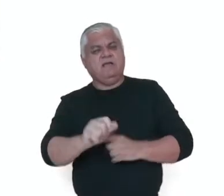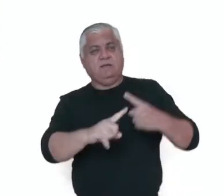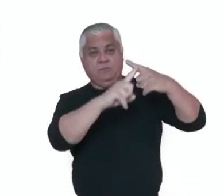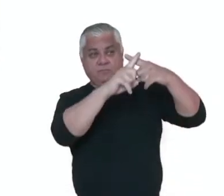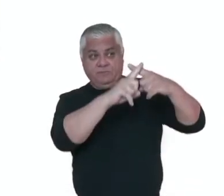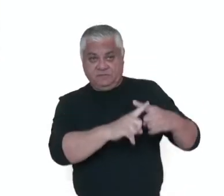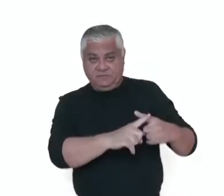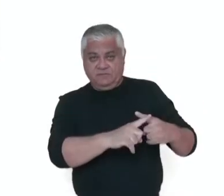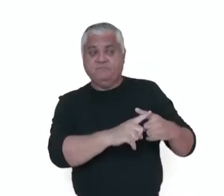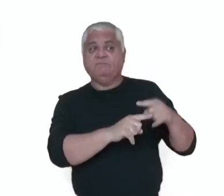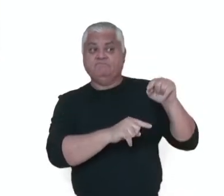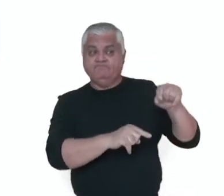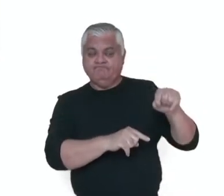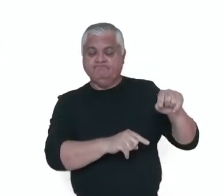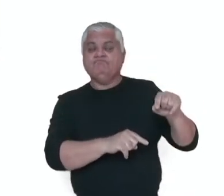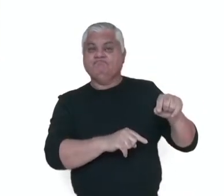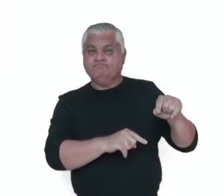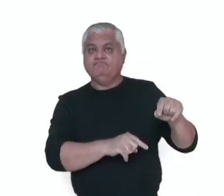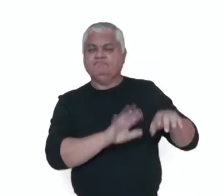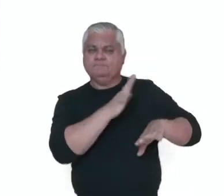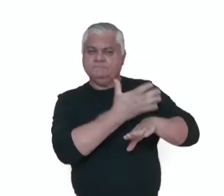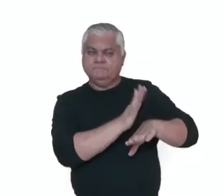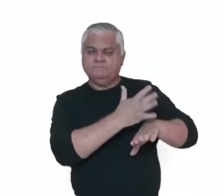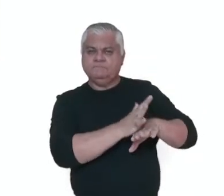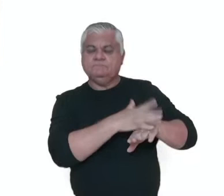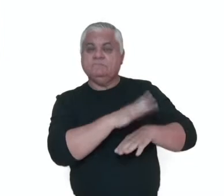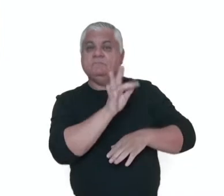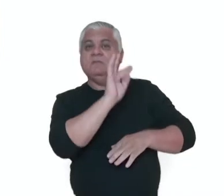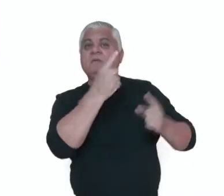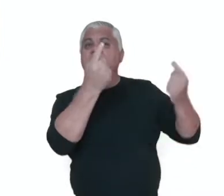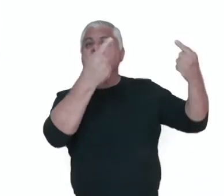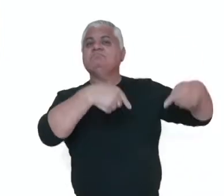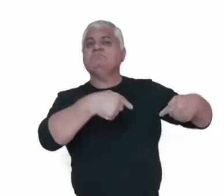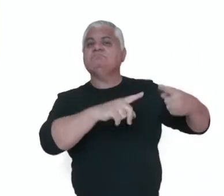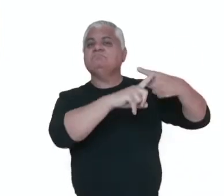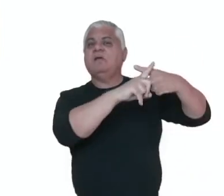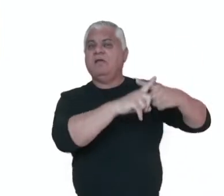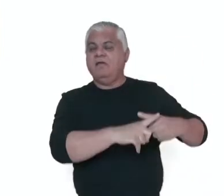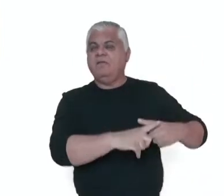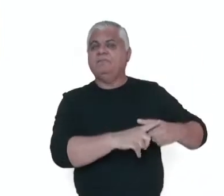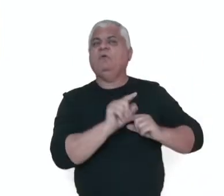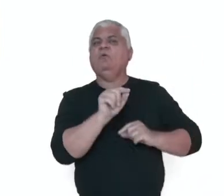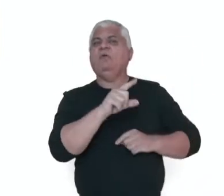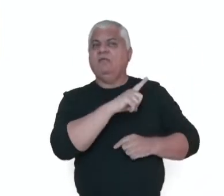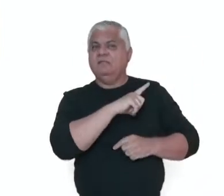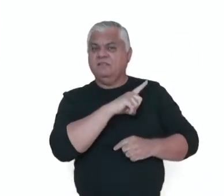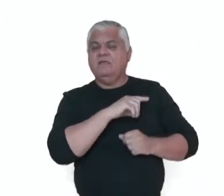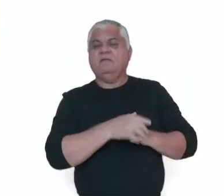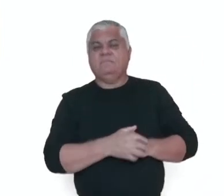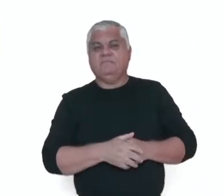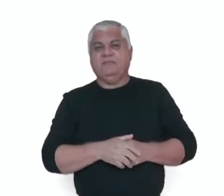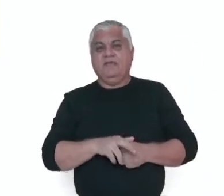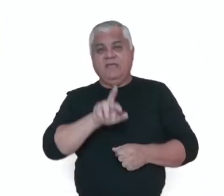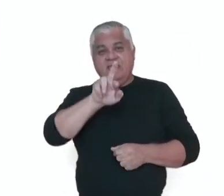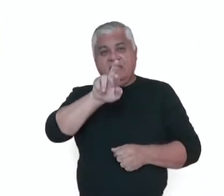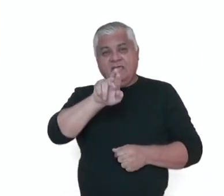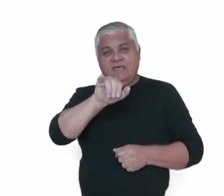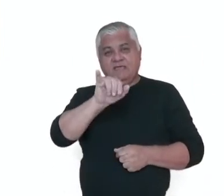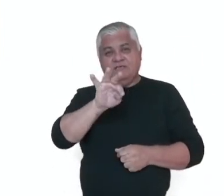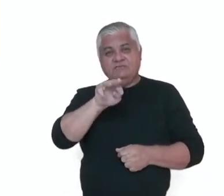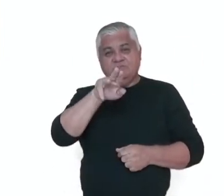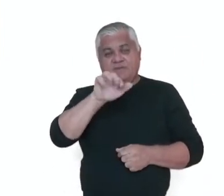competitiva e é a que visa a competição. O que nós temos de ginástica competitiva? A ginástica rítmica, a